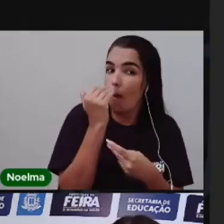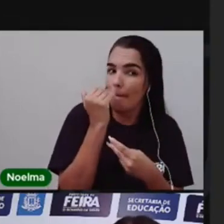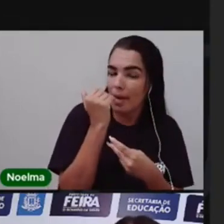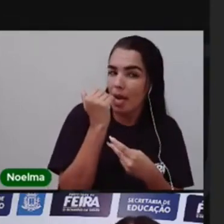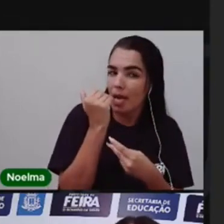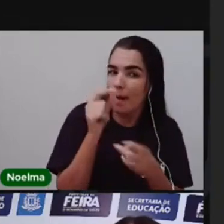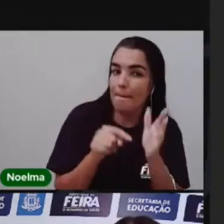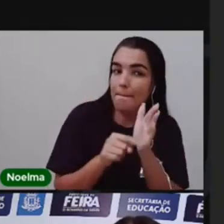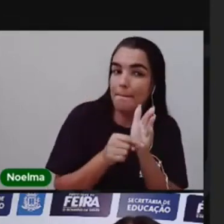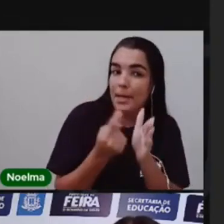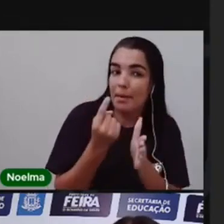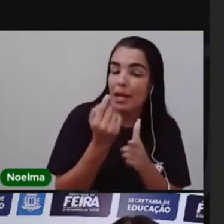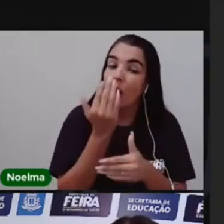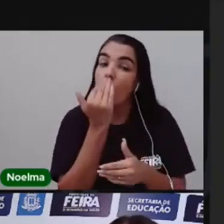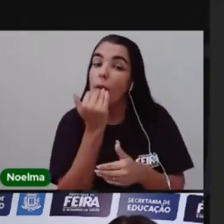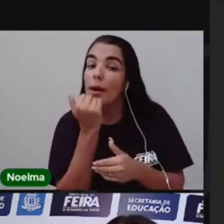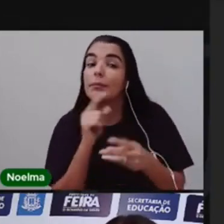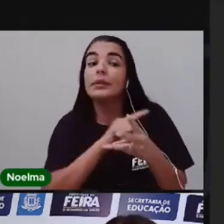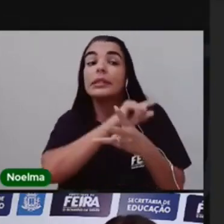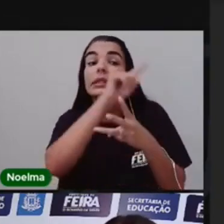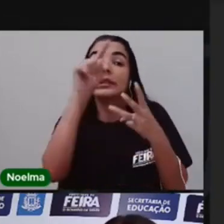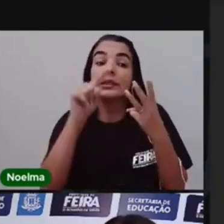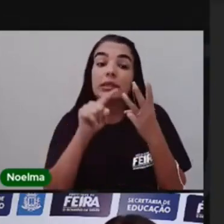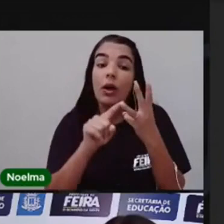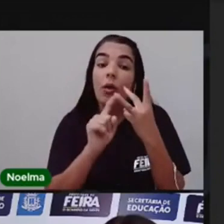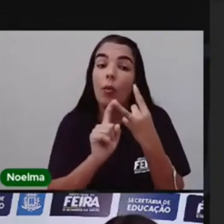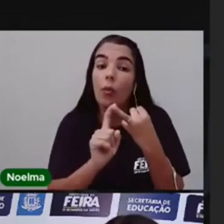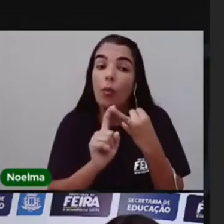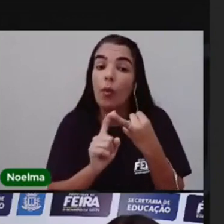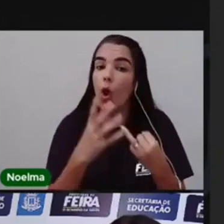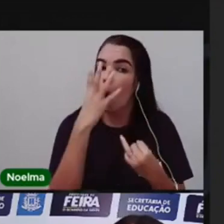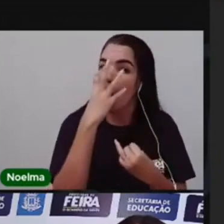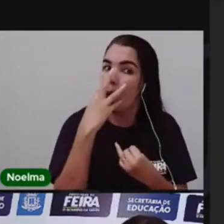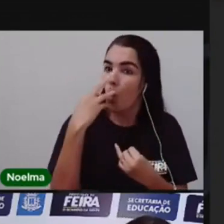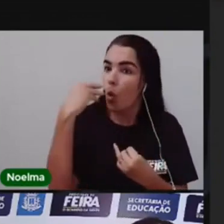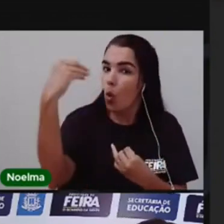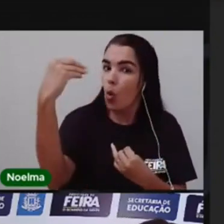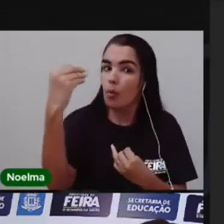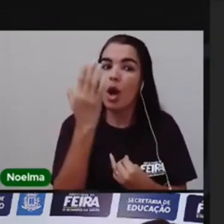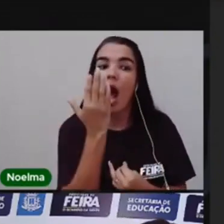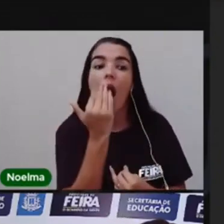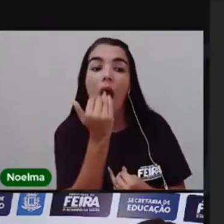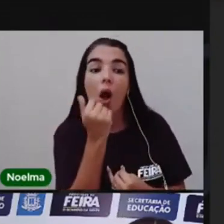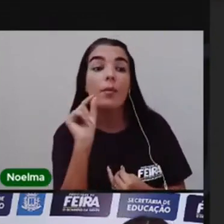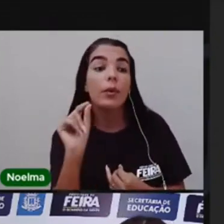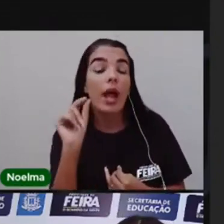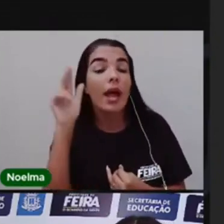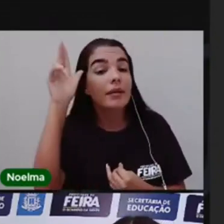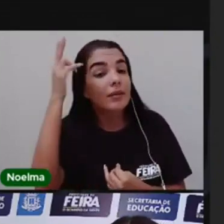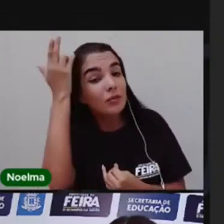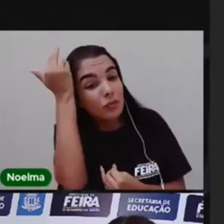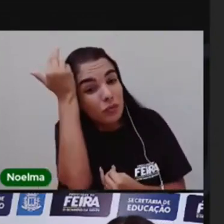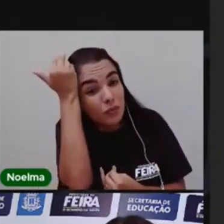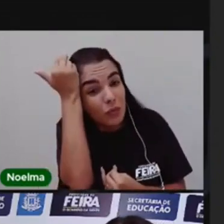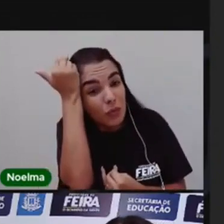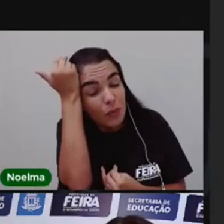isso que ele é chamado de consumidor primário. E nós temos aqui um lobo que se alimenta do coelho.